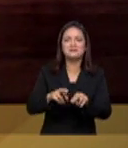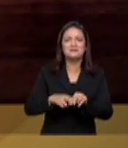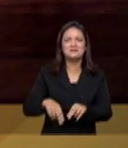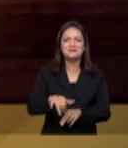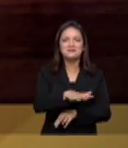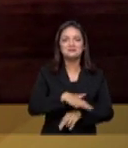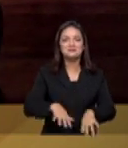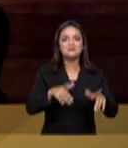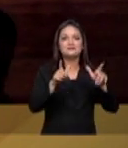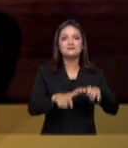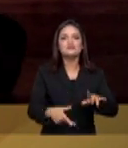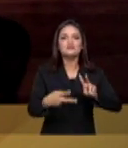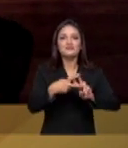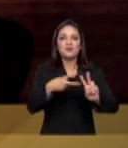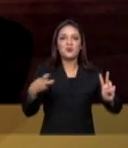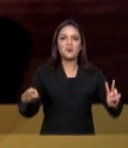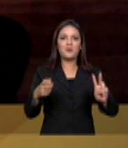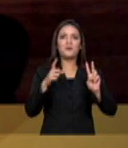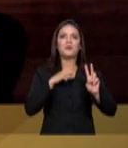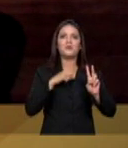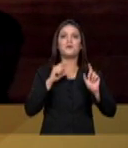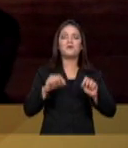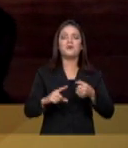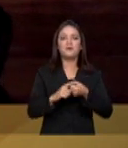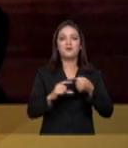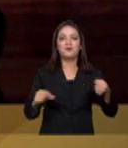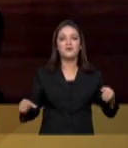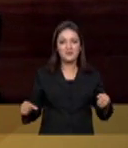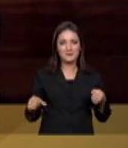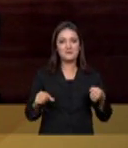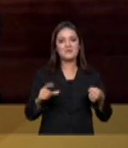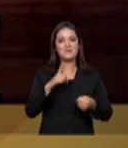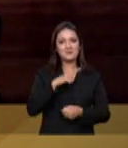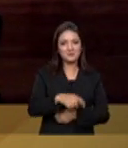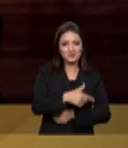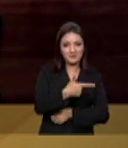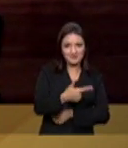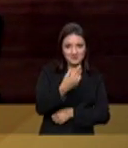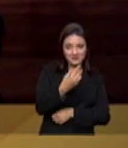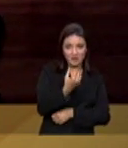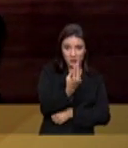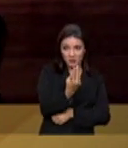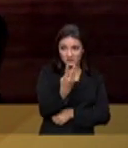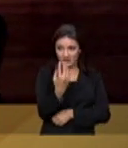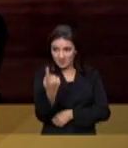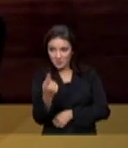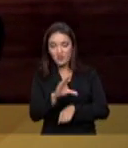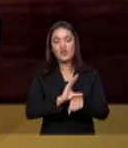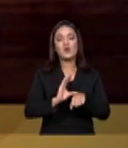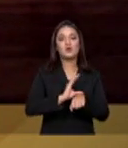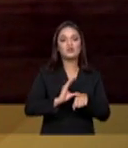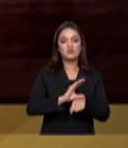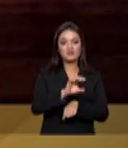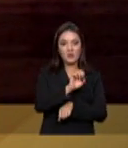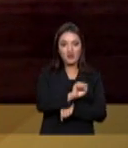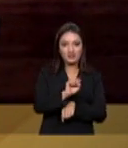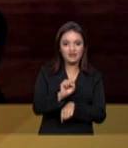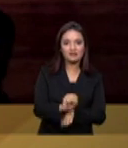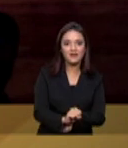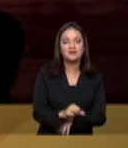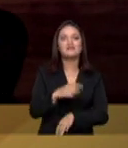a previsão contida no artigo 6º do artigo 231 da colchão de 88